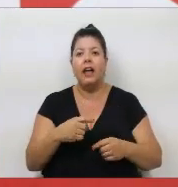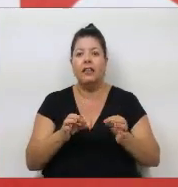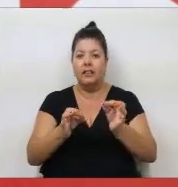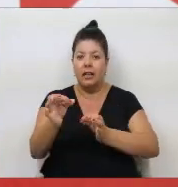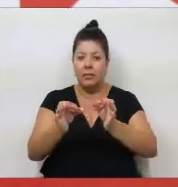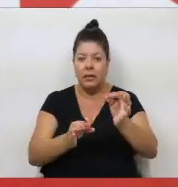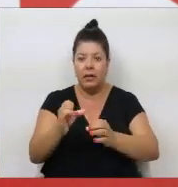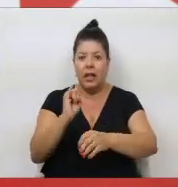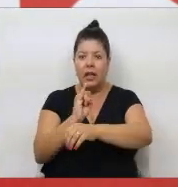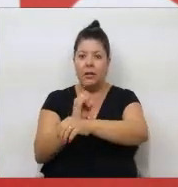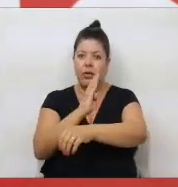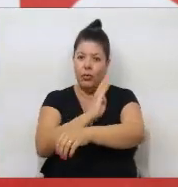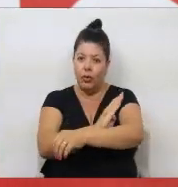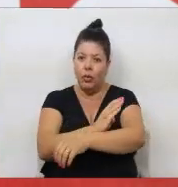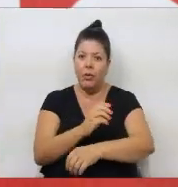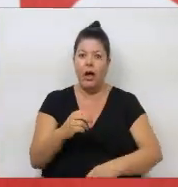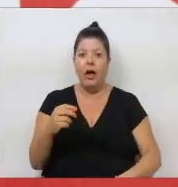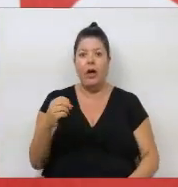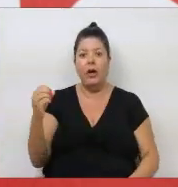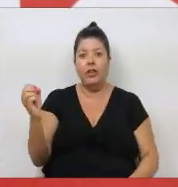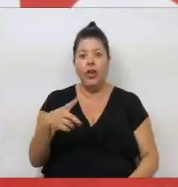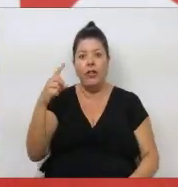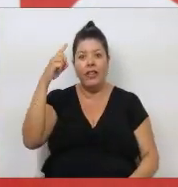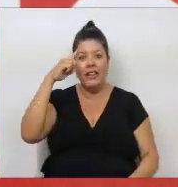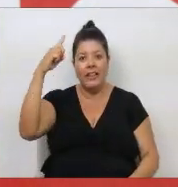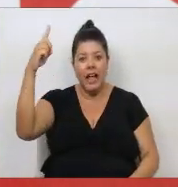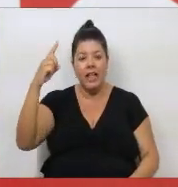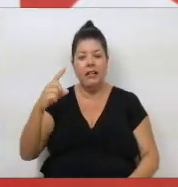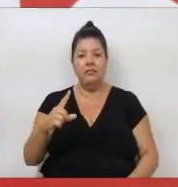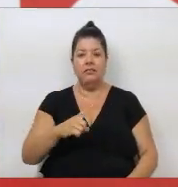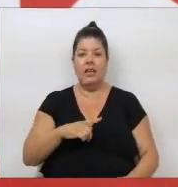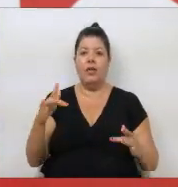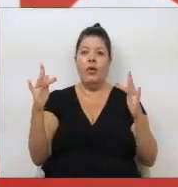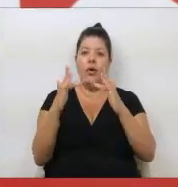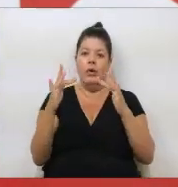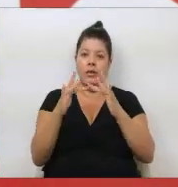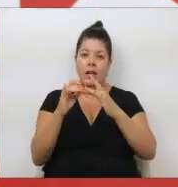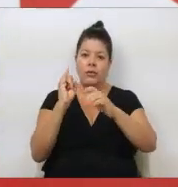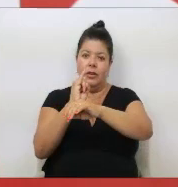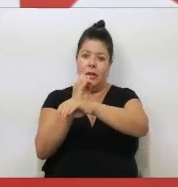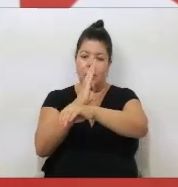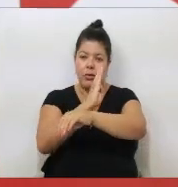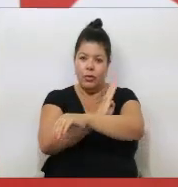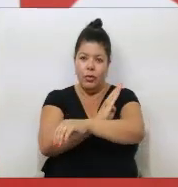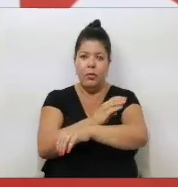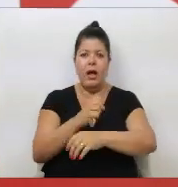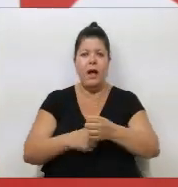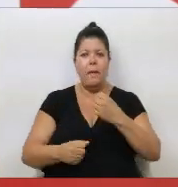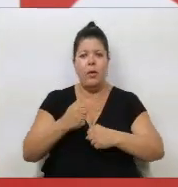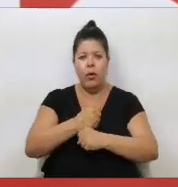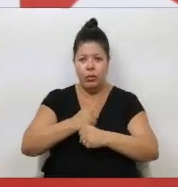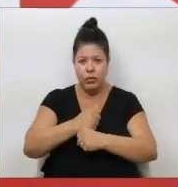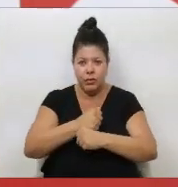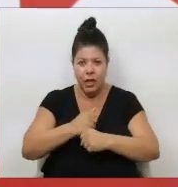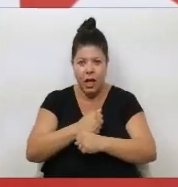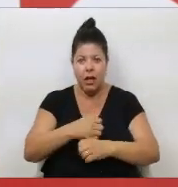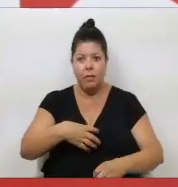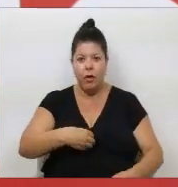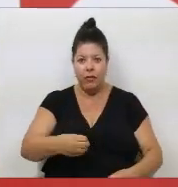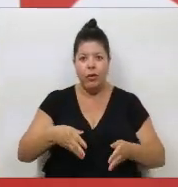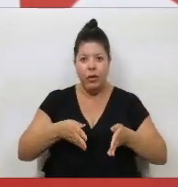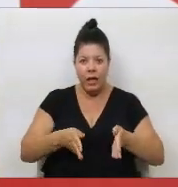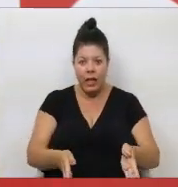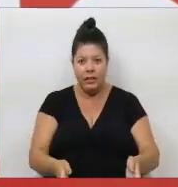lógica. Eu tenho um contato com Imbituba já de muitos anos, sou muito encantada por Imbituba. Meu filho é filho de Aldo Luiz